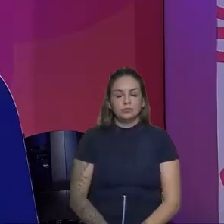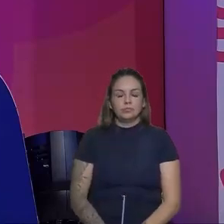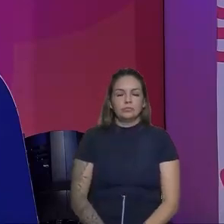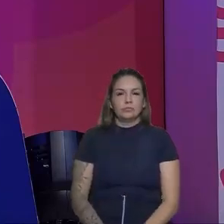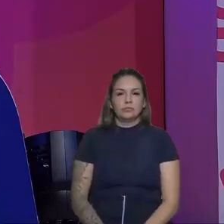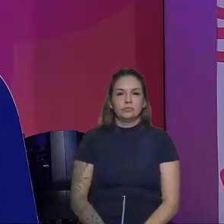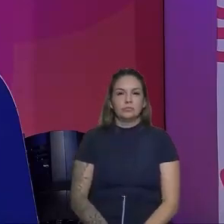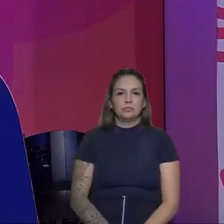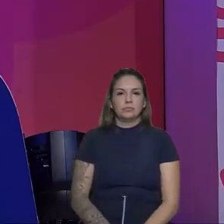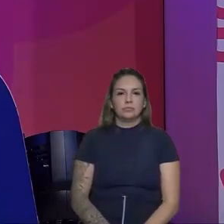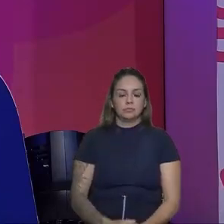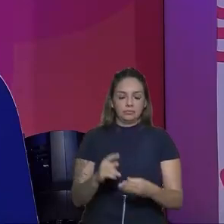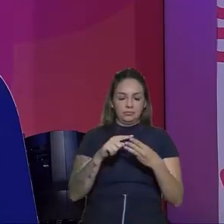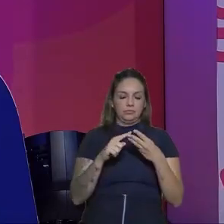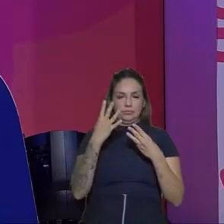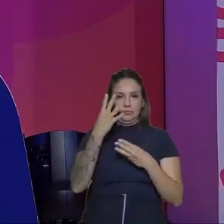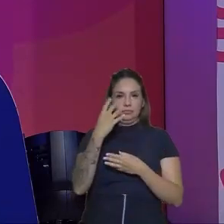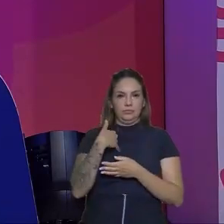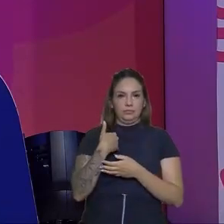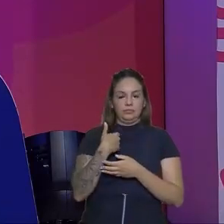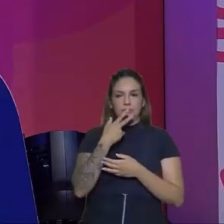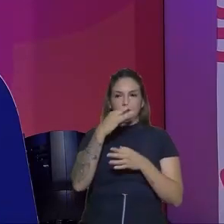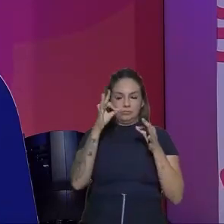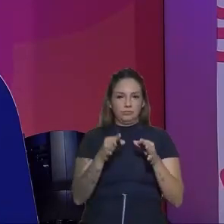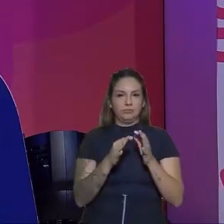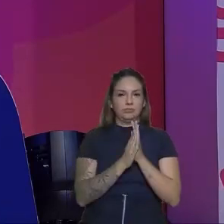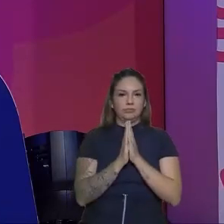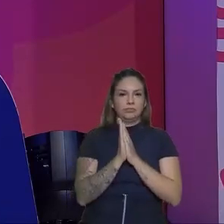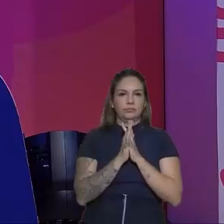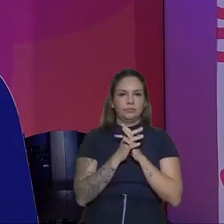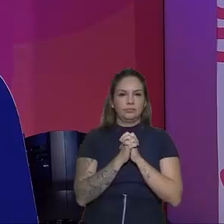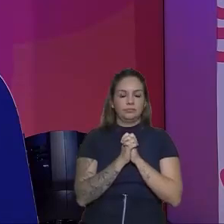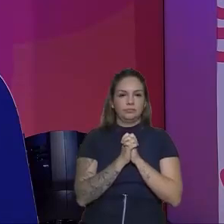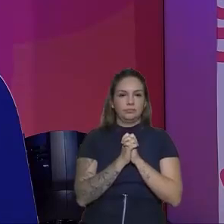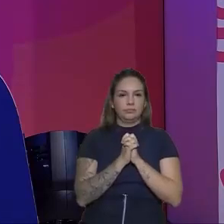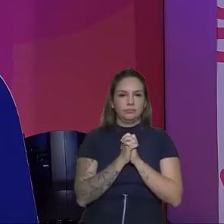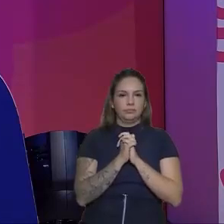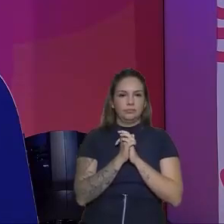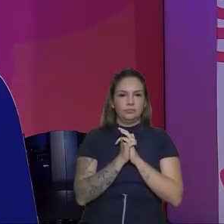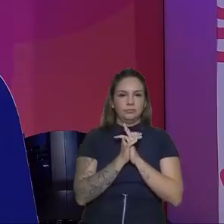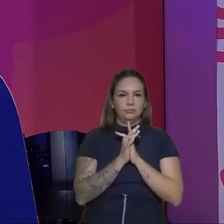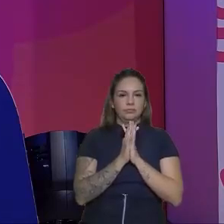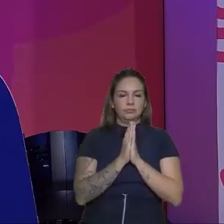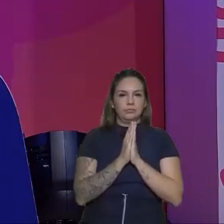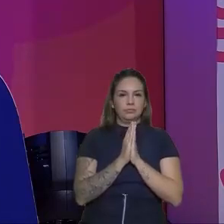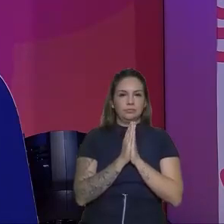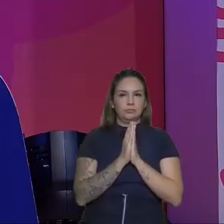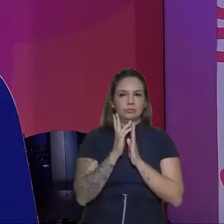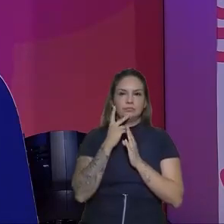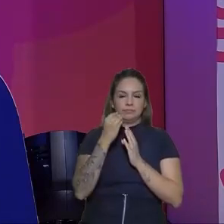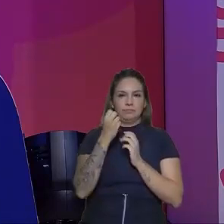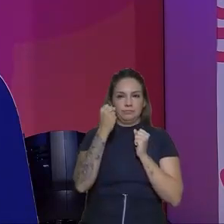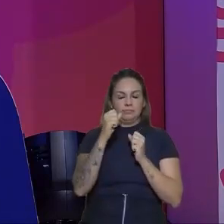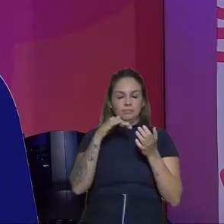eu me lembro de uns 3, 4 anos, meu pai mandando eu falar correto, né? Em algum momento eu travei ali, né? E tive uma gagueira